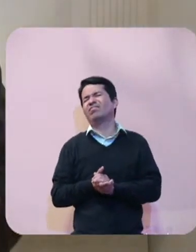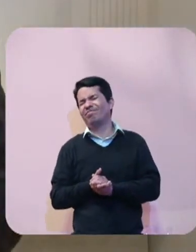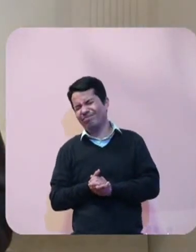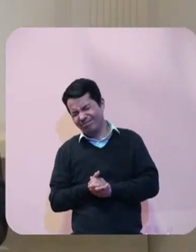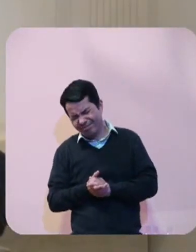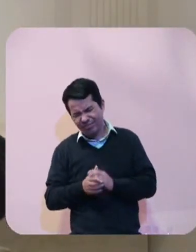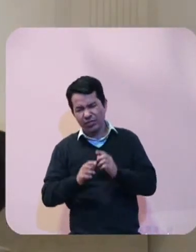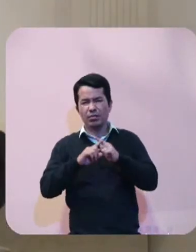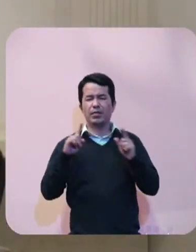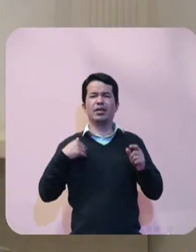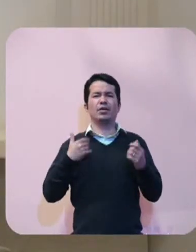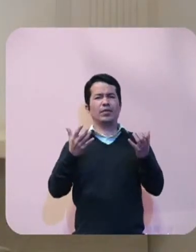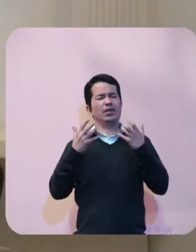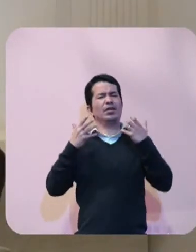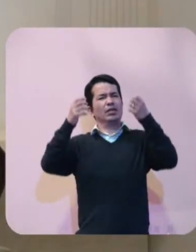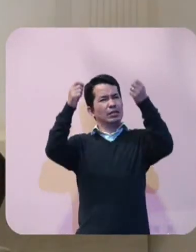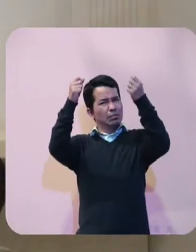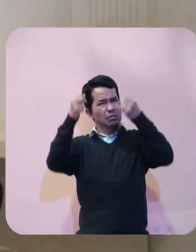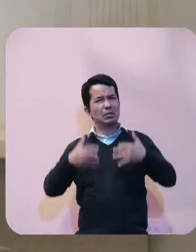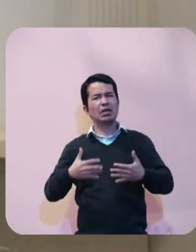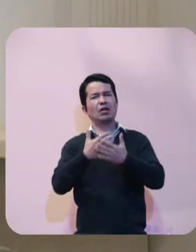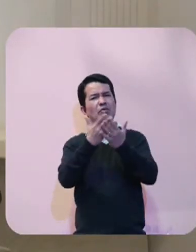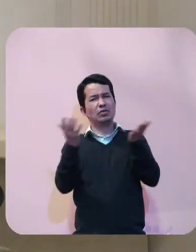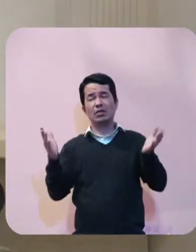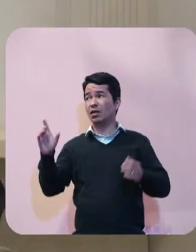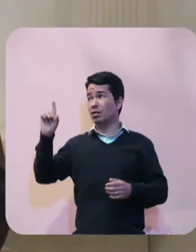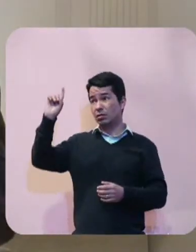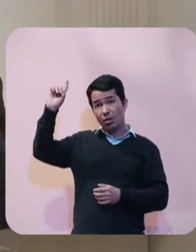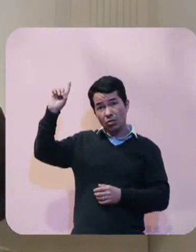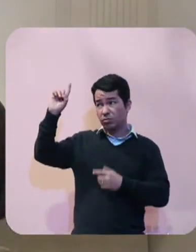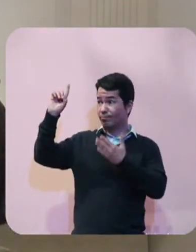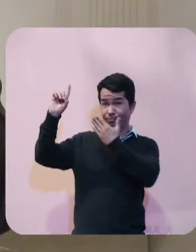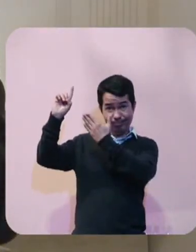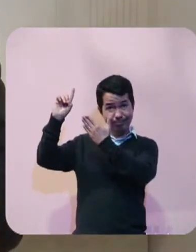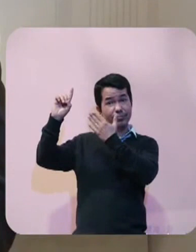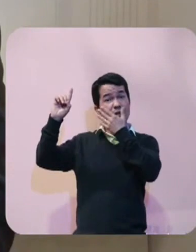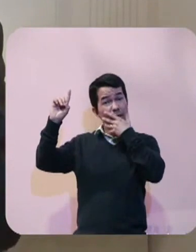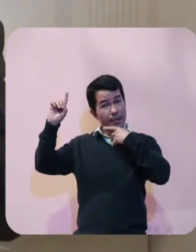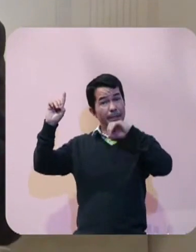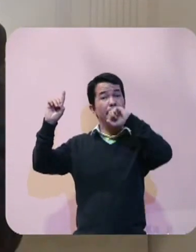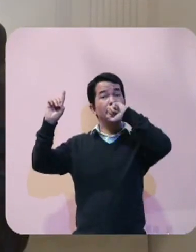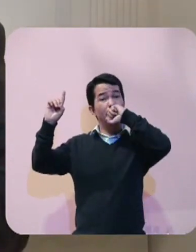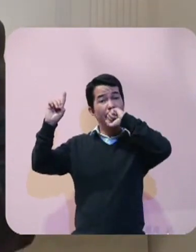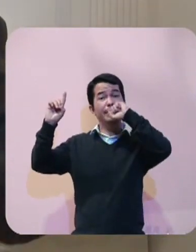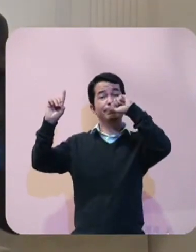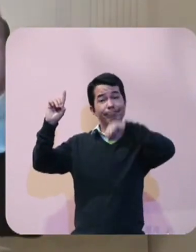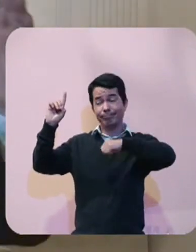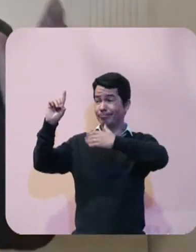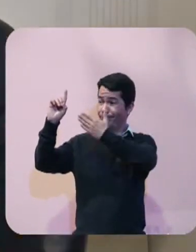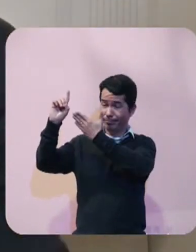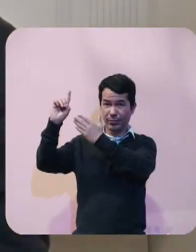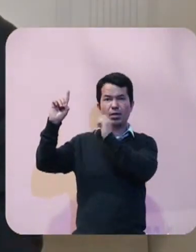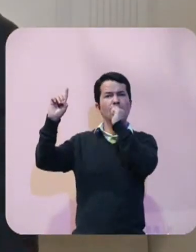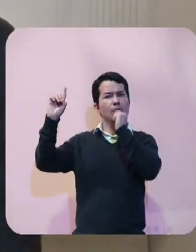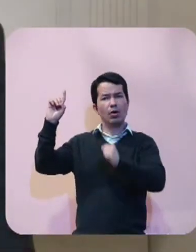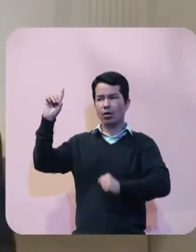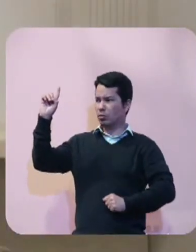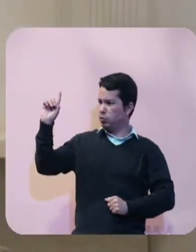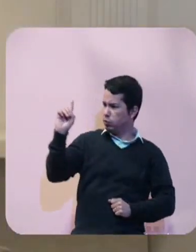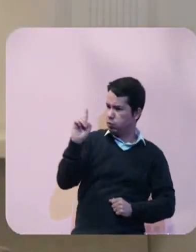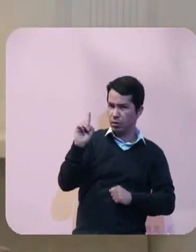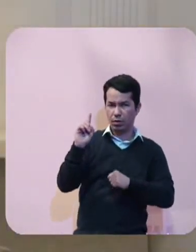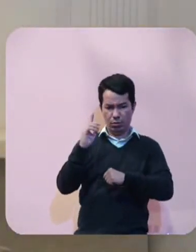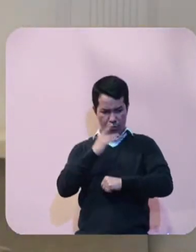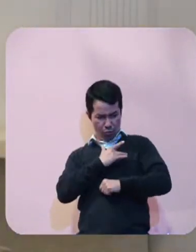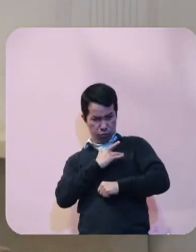um Deus todo-poderoso, que também é Pai, e que pode intervir e avançar onde nós não